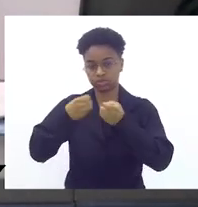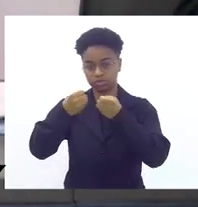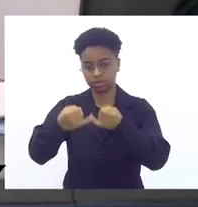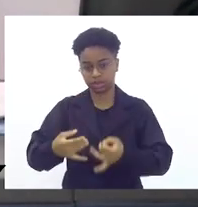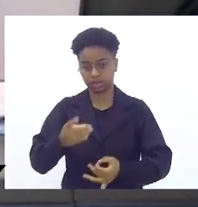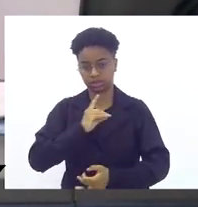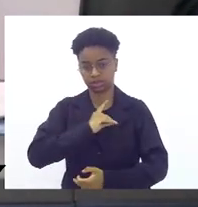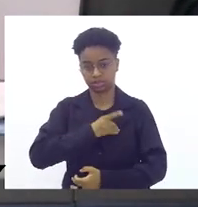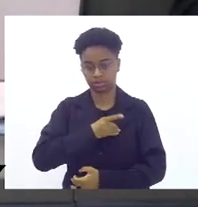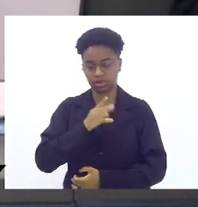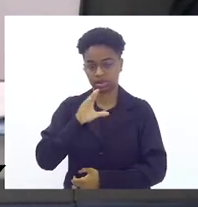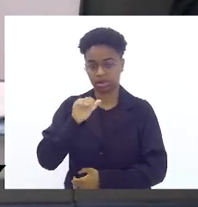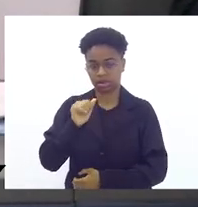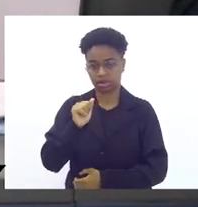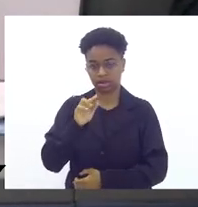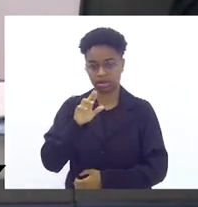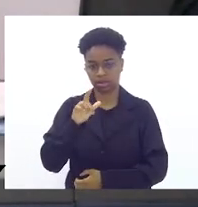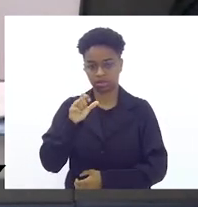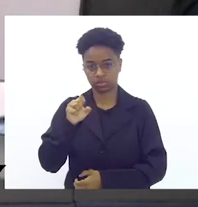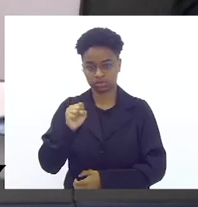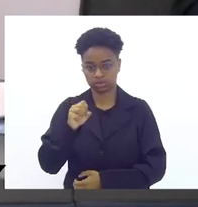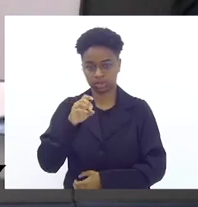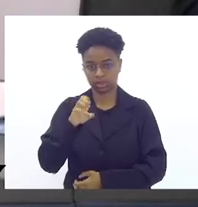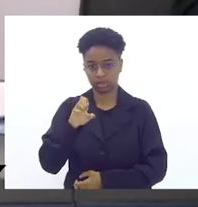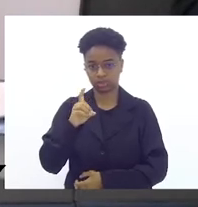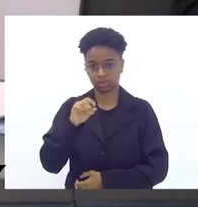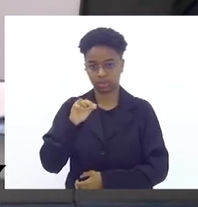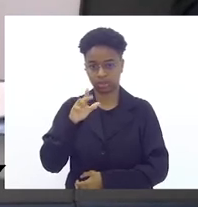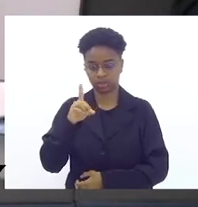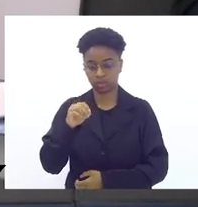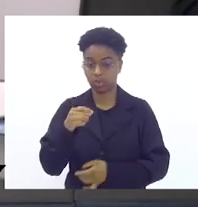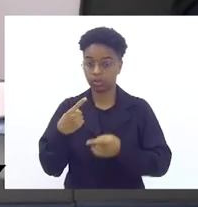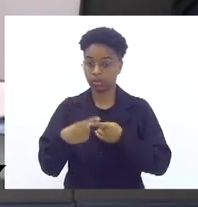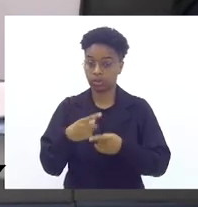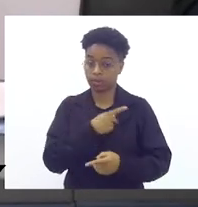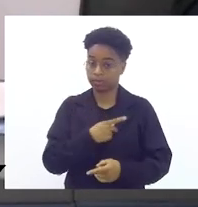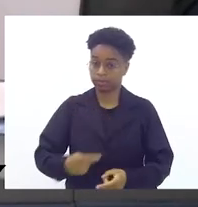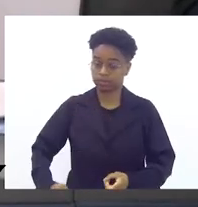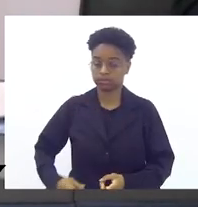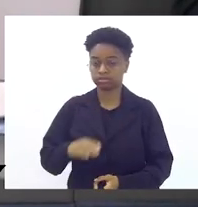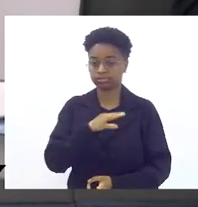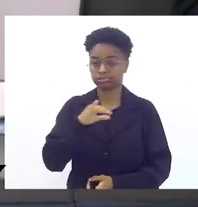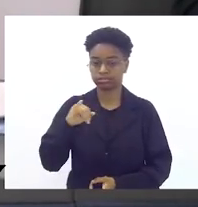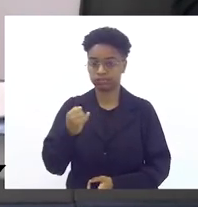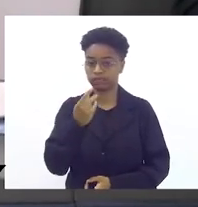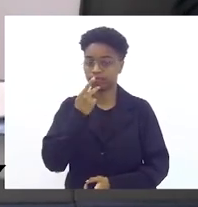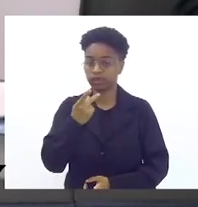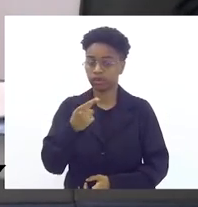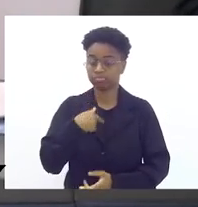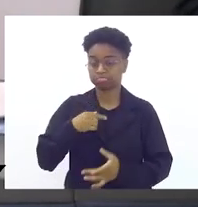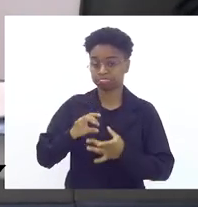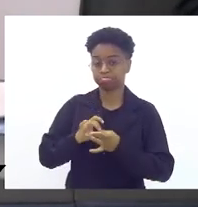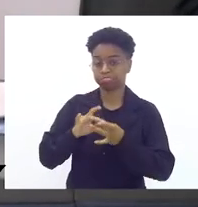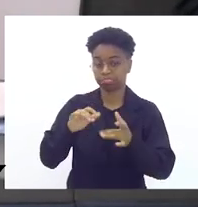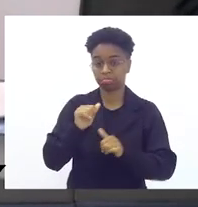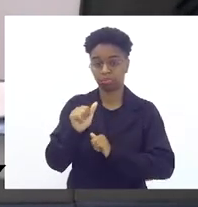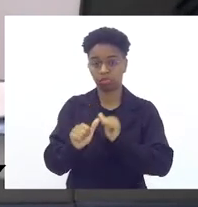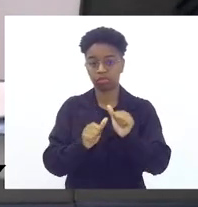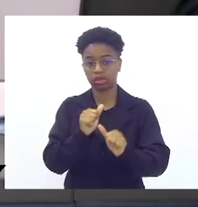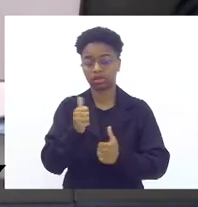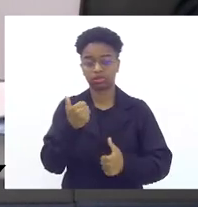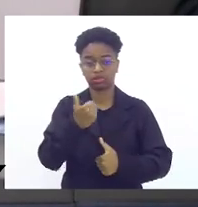delegado Carlos Eduardo que o próprio presidente da ccj diz que estaria disposto a modificar o seu substitutivo